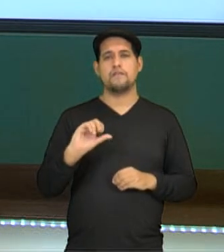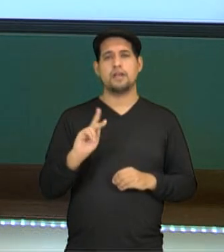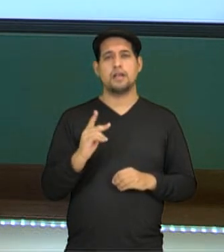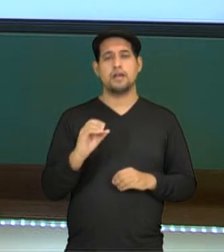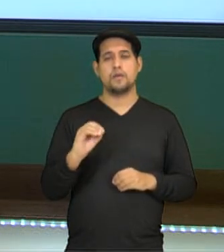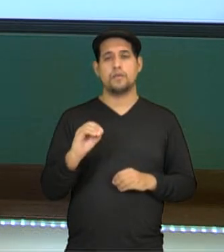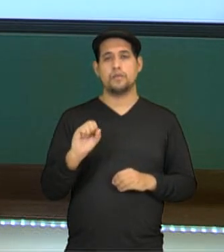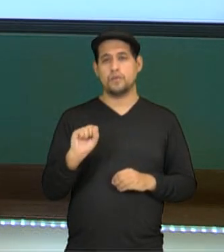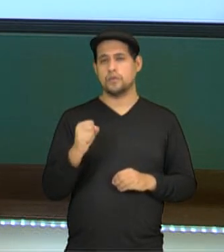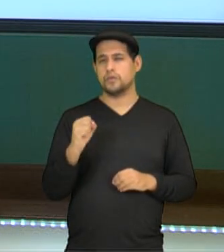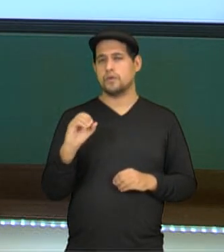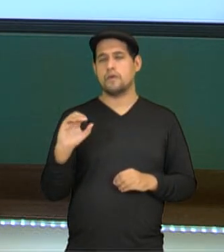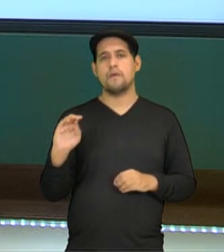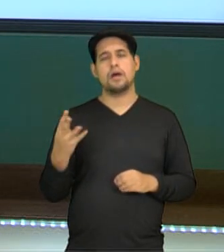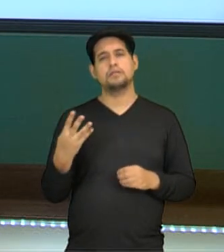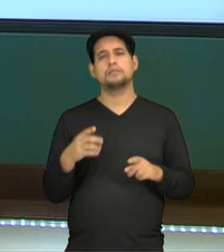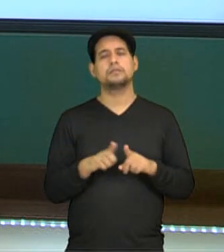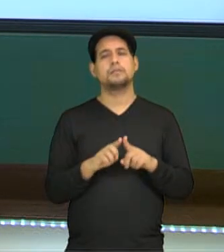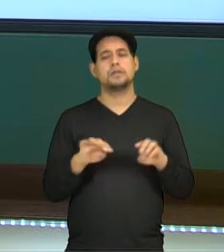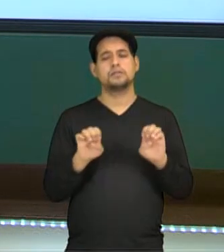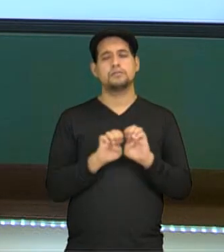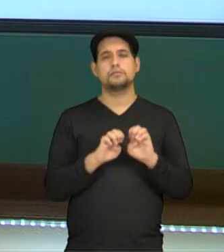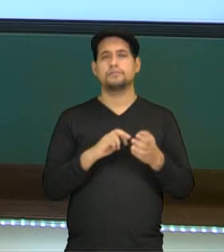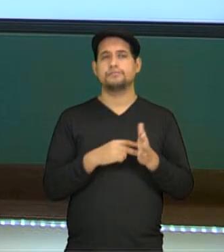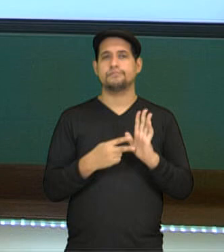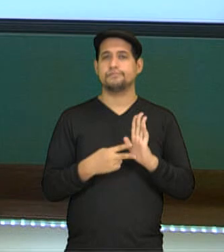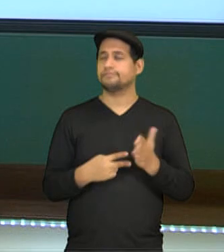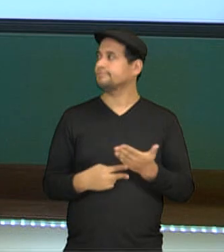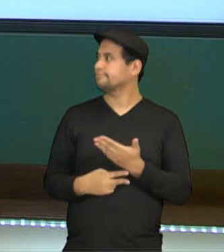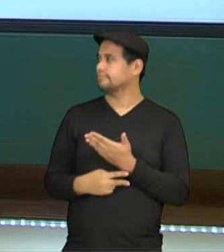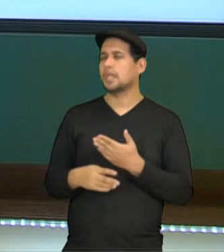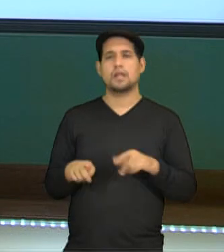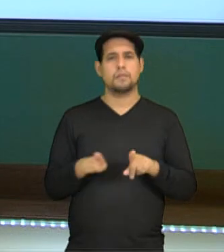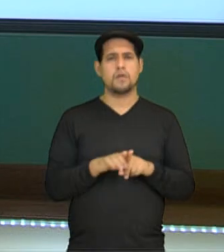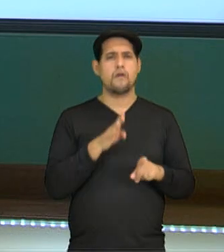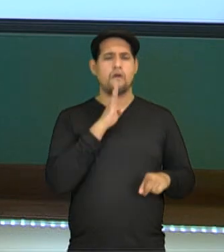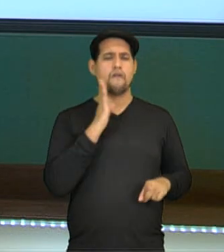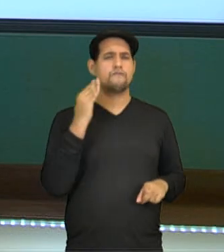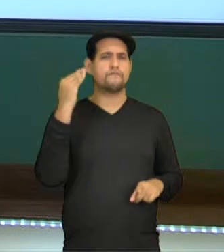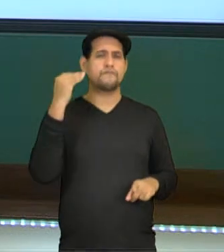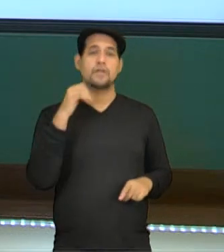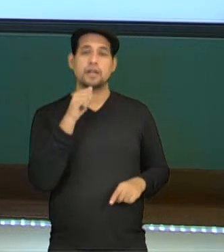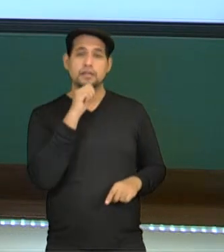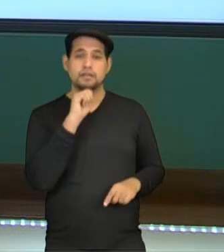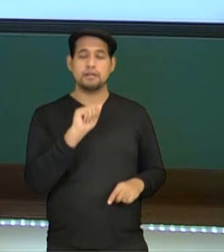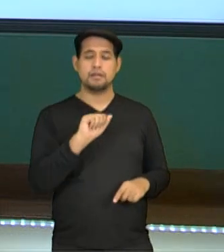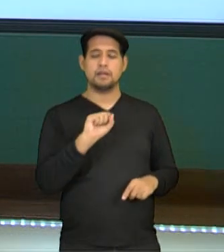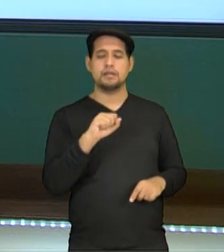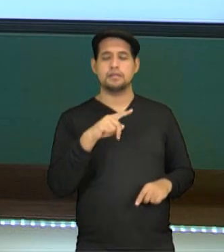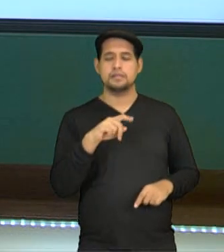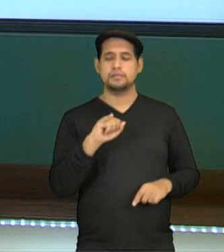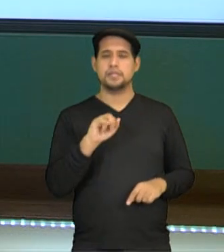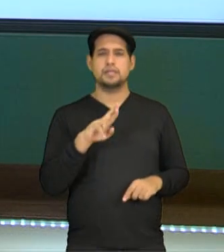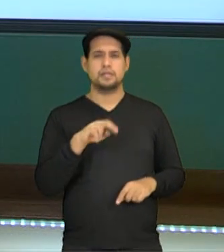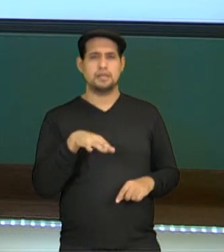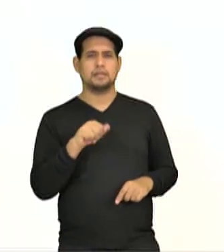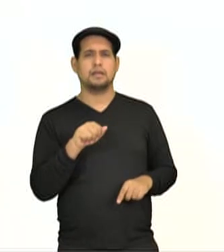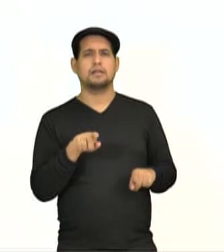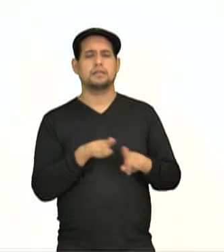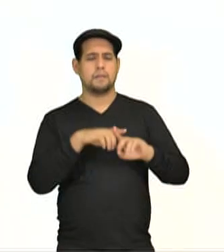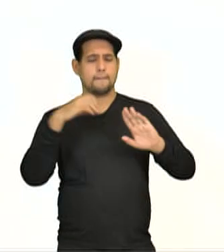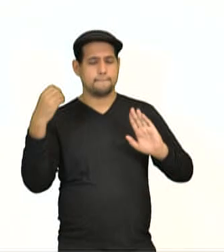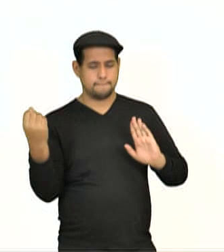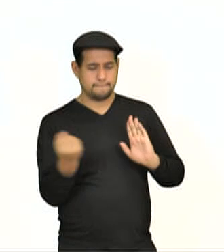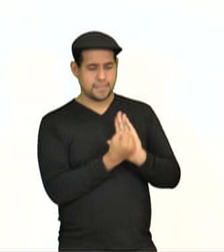C9H8O4 e a fórmula estrutural é esta aqui, conhecido popularmente como aspirina, nome de uma marca